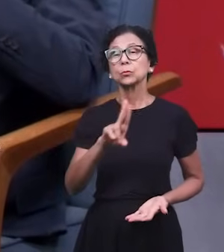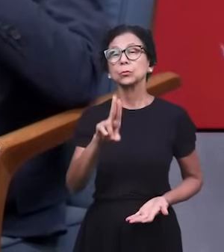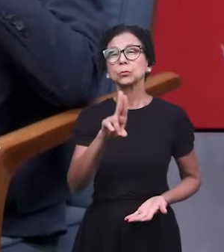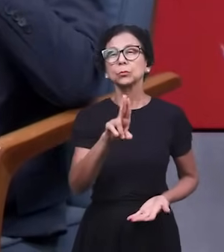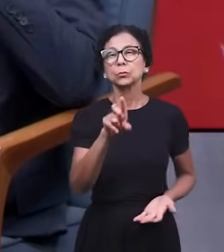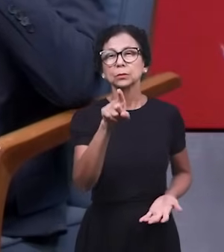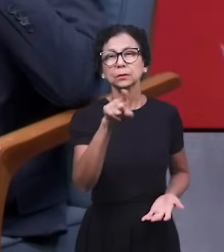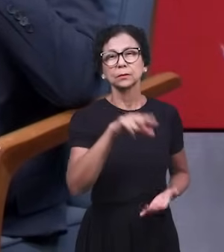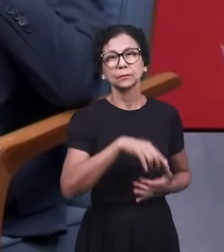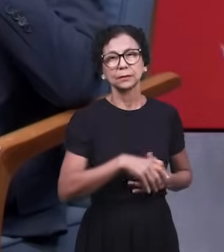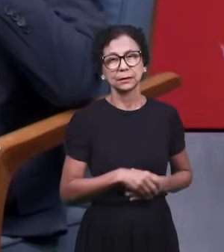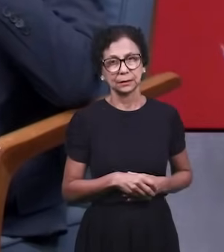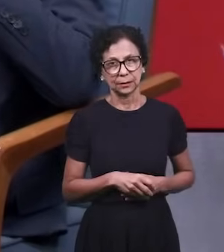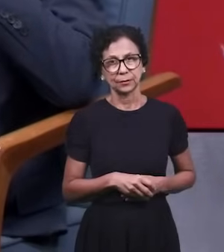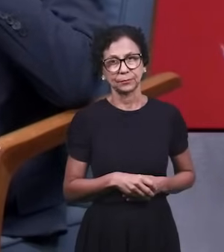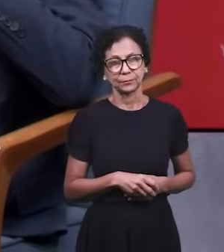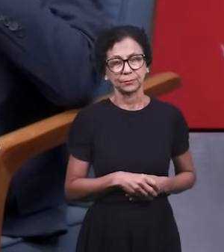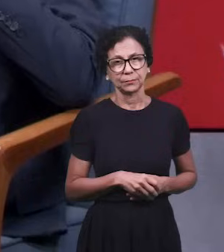material seu,